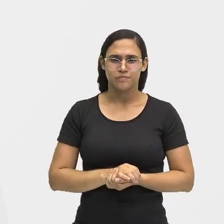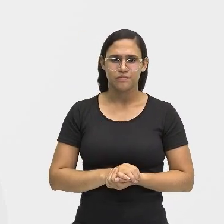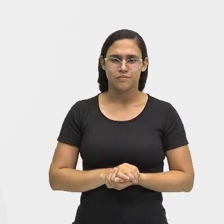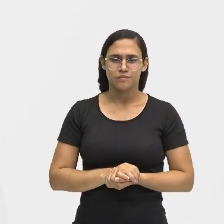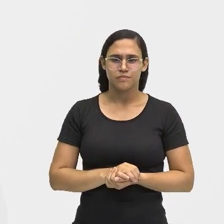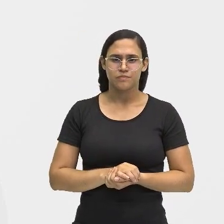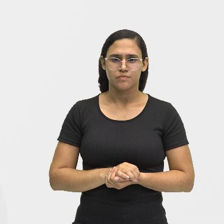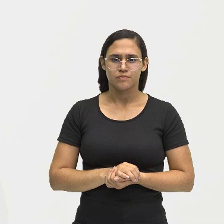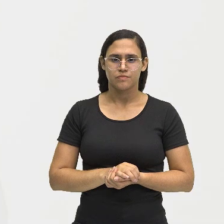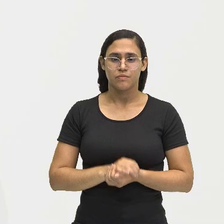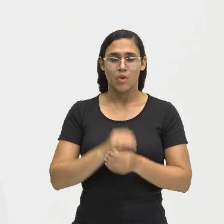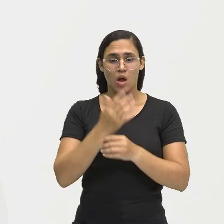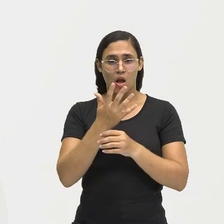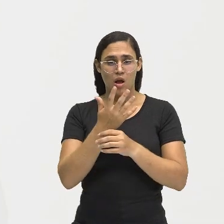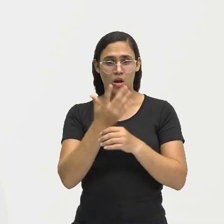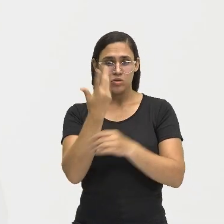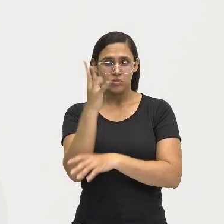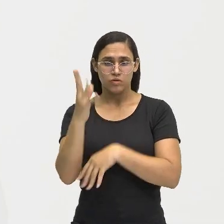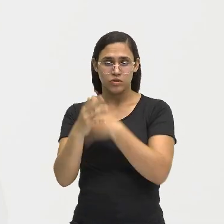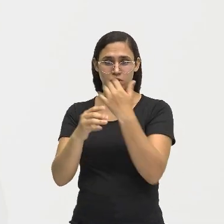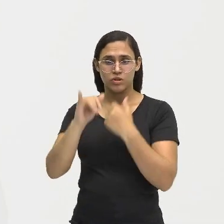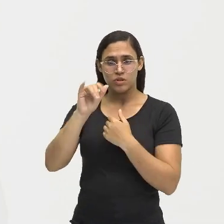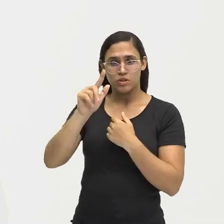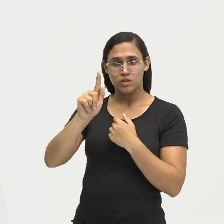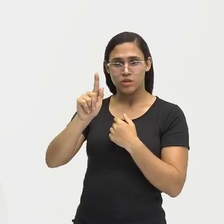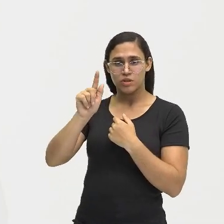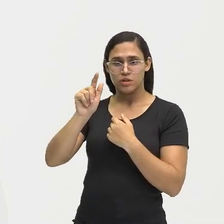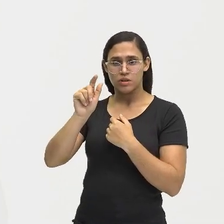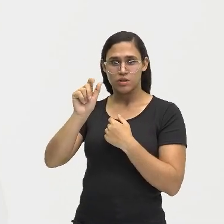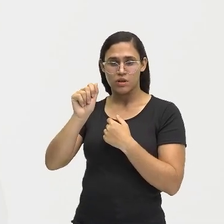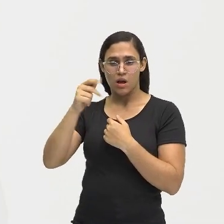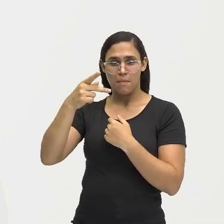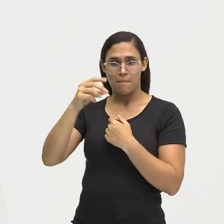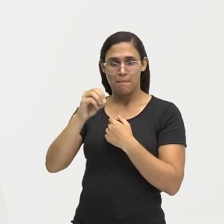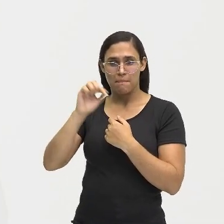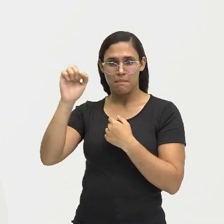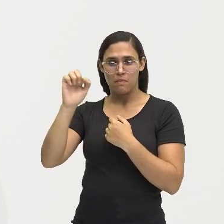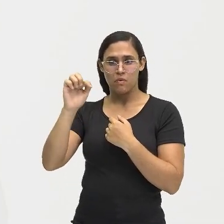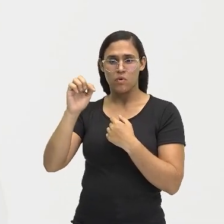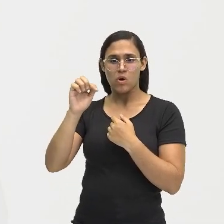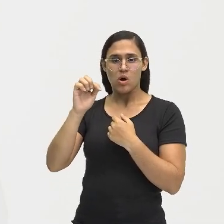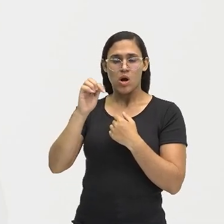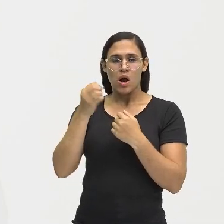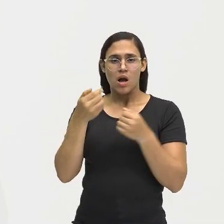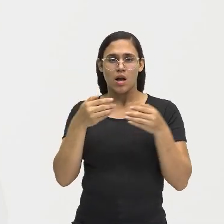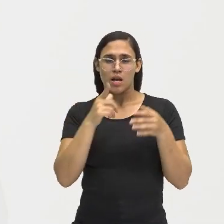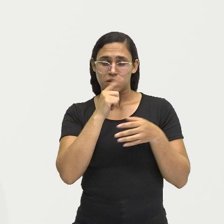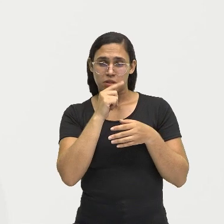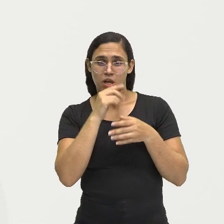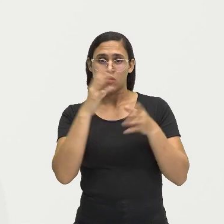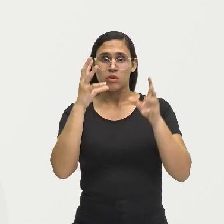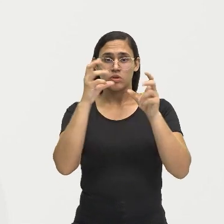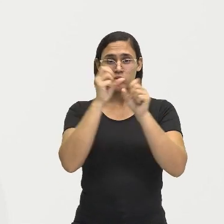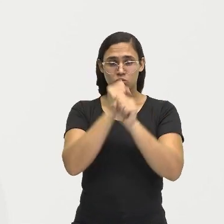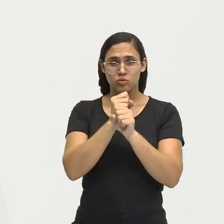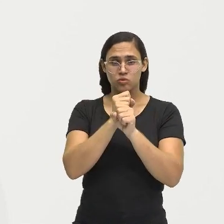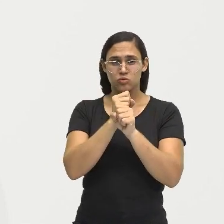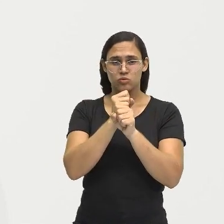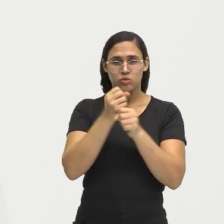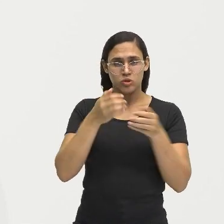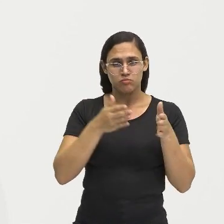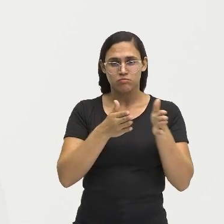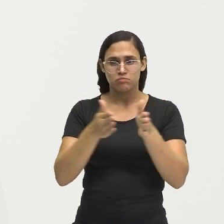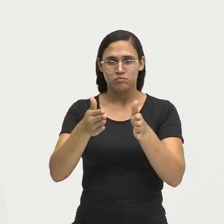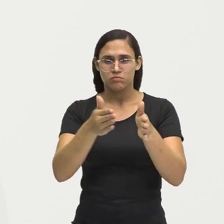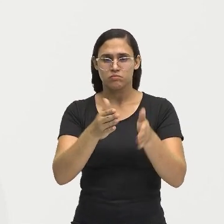As florestas de igapó, elas são inundadas por rios de água preta, Rio Negro ou águas claras dos rios Tapajós,